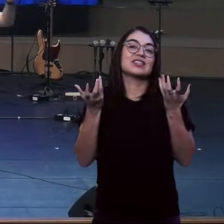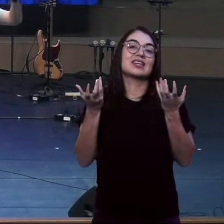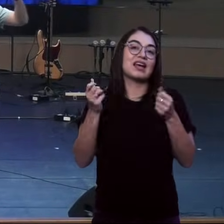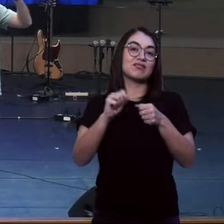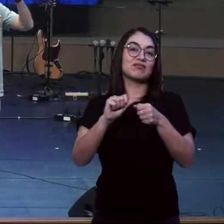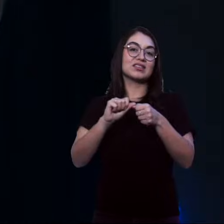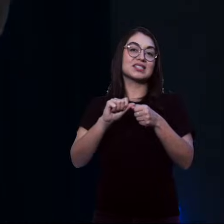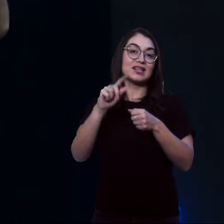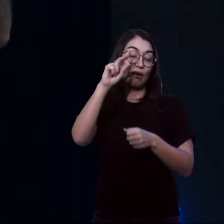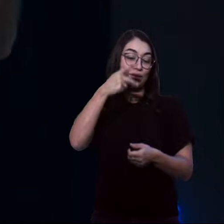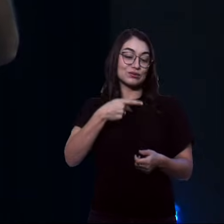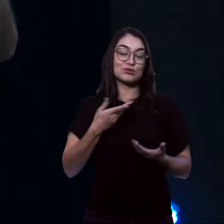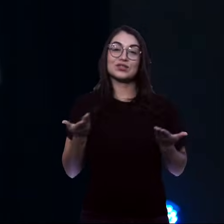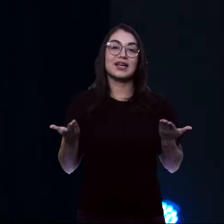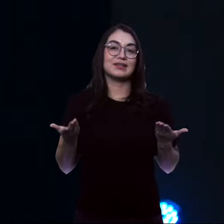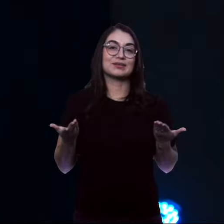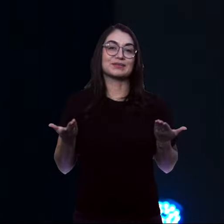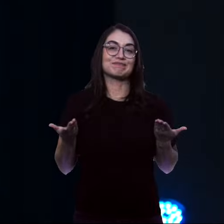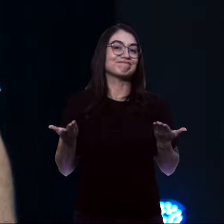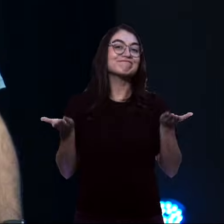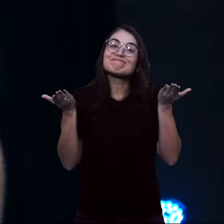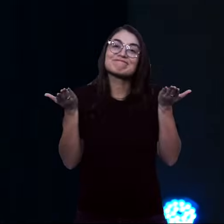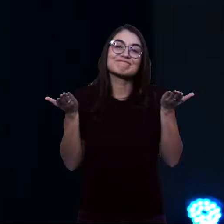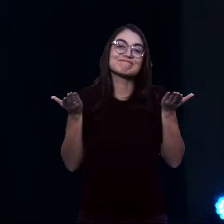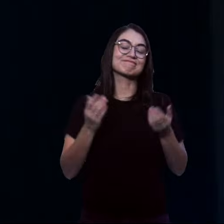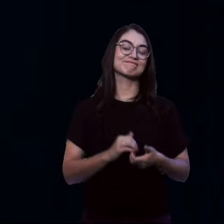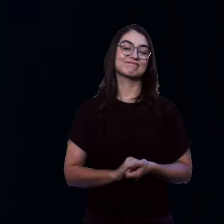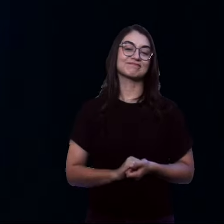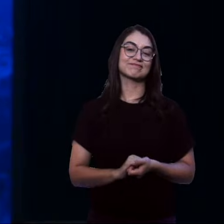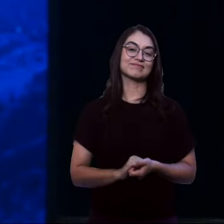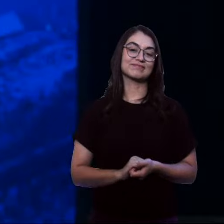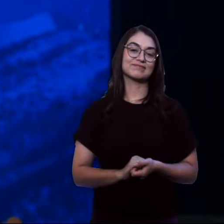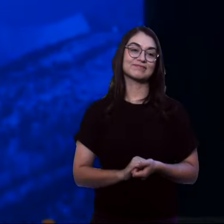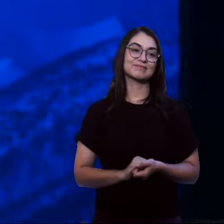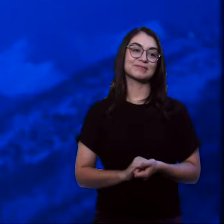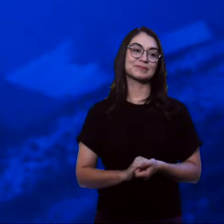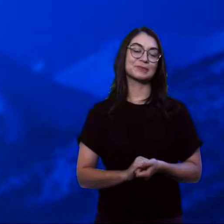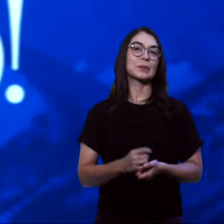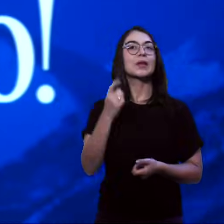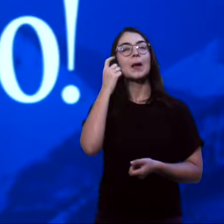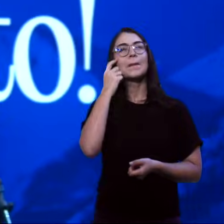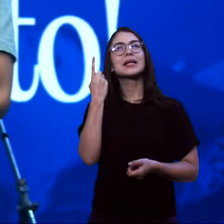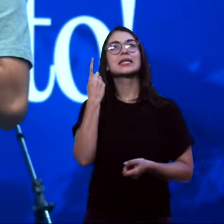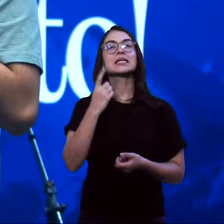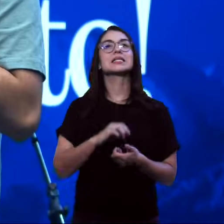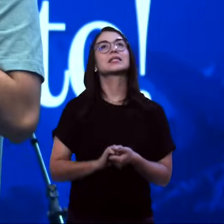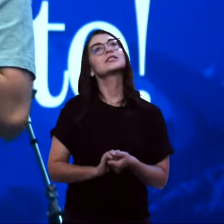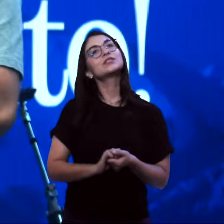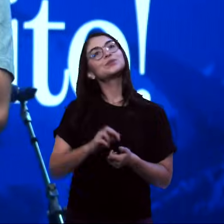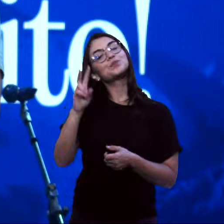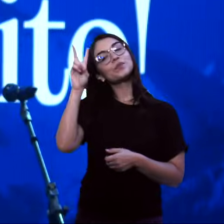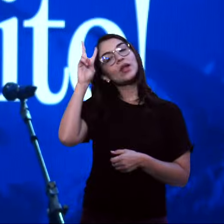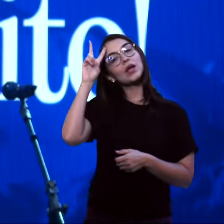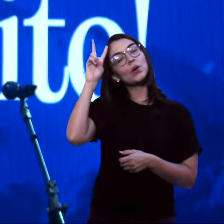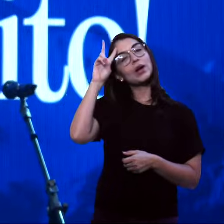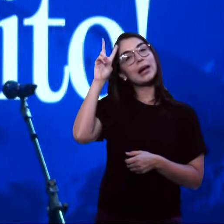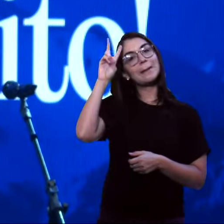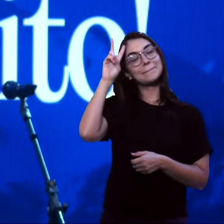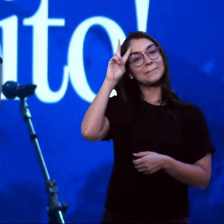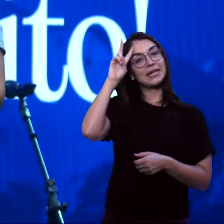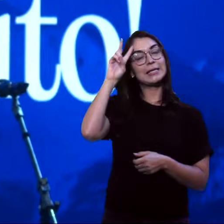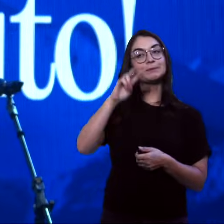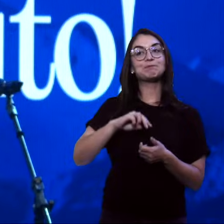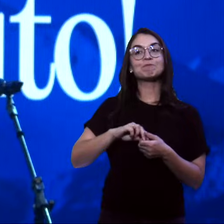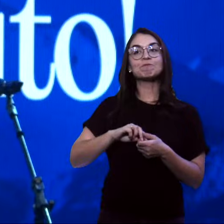quando você viver pelo meu Espírito. E é interessante, eu lembrei aqui da história da logo do nosso ministério, a